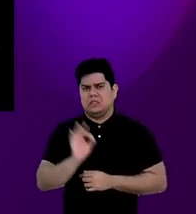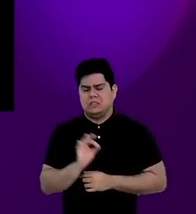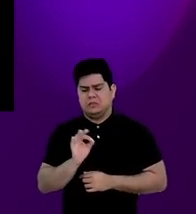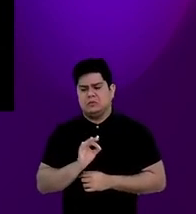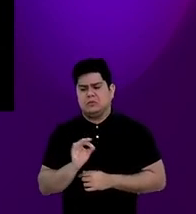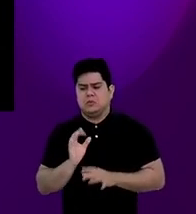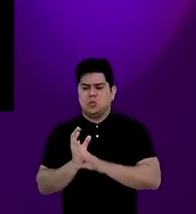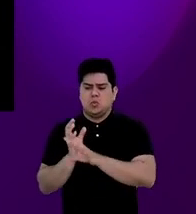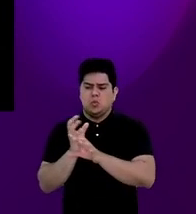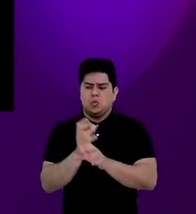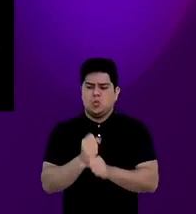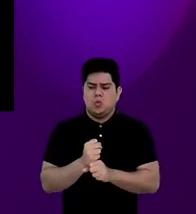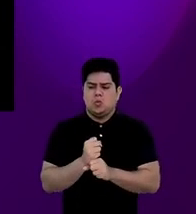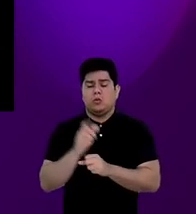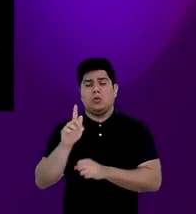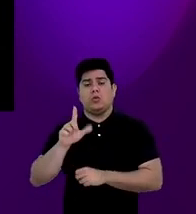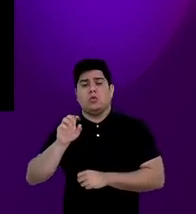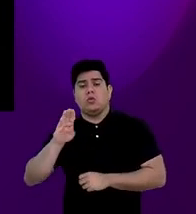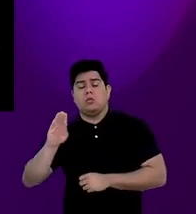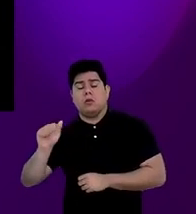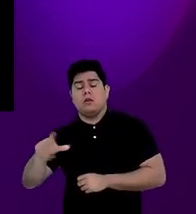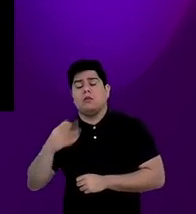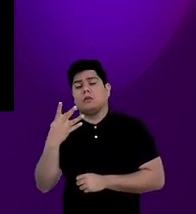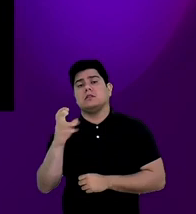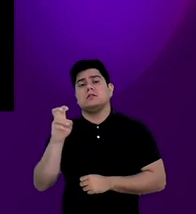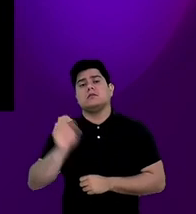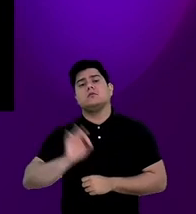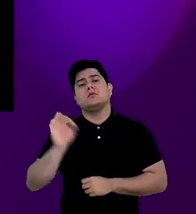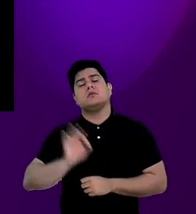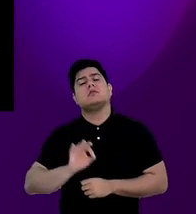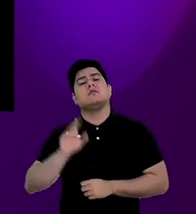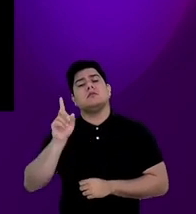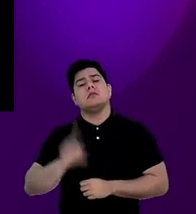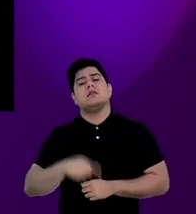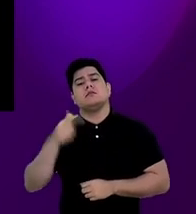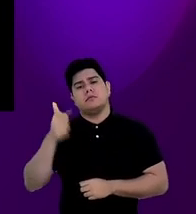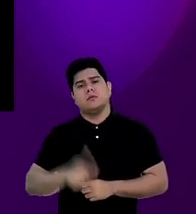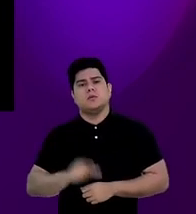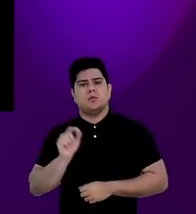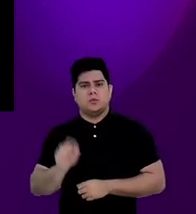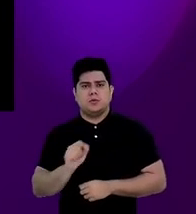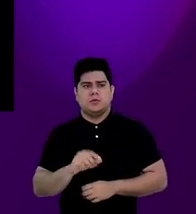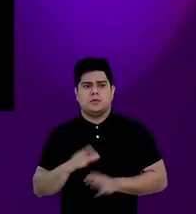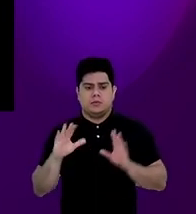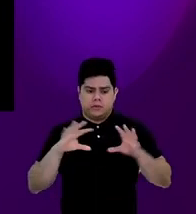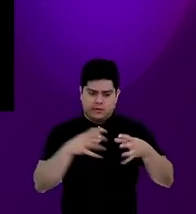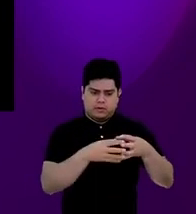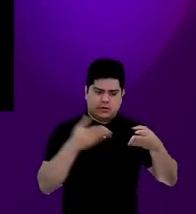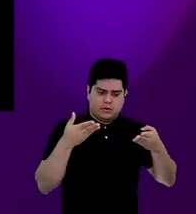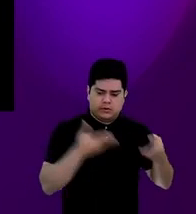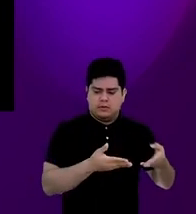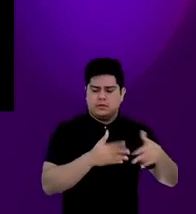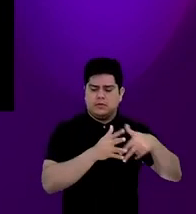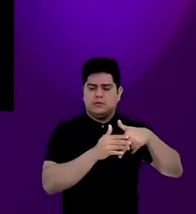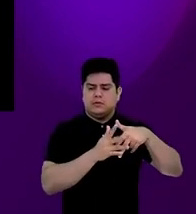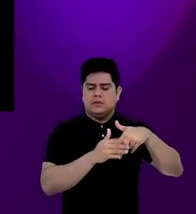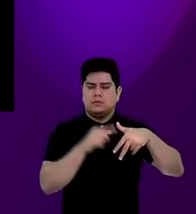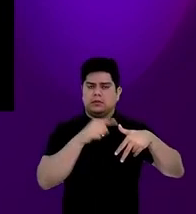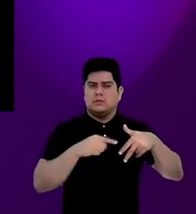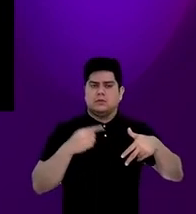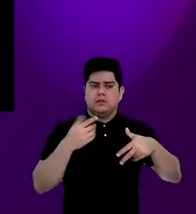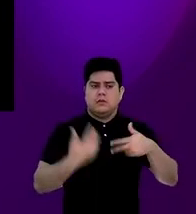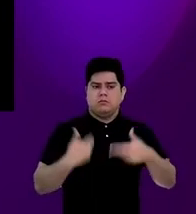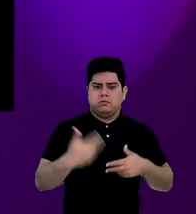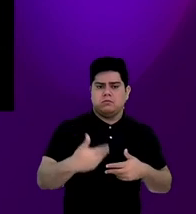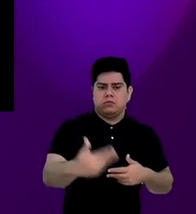global em torno de 45%, que é repito, mais uma vez, para esse grupo de pacientes com doença muito avançada,